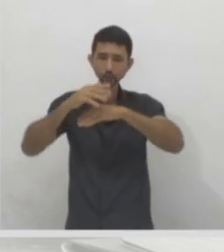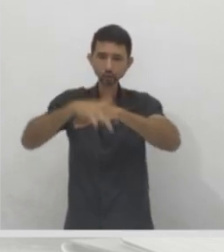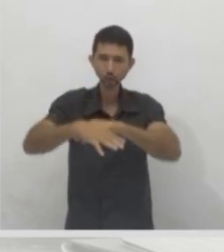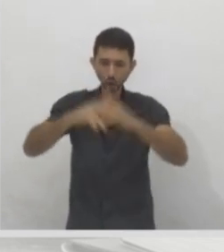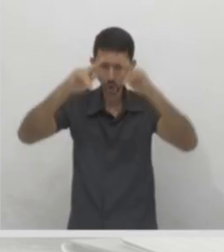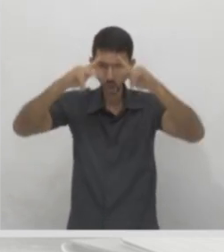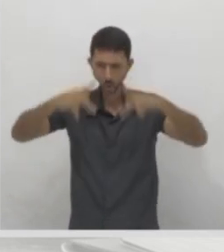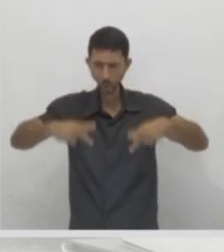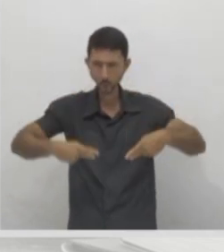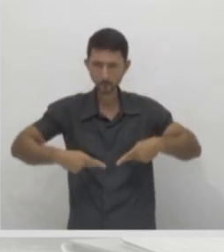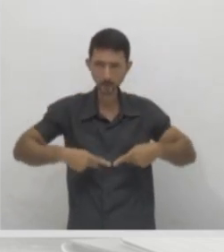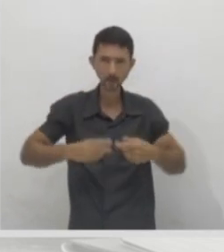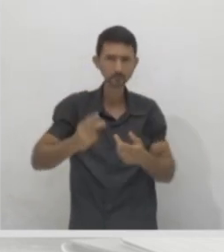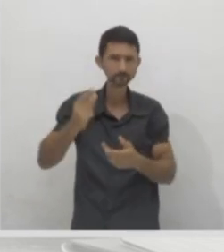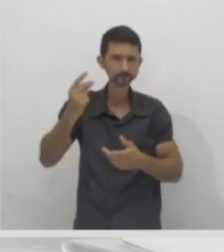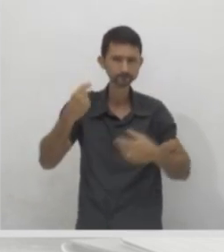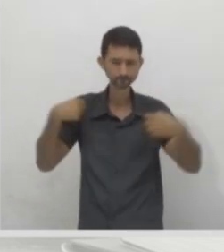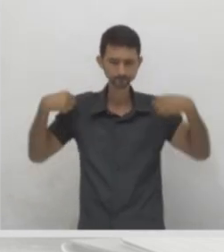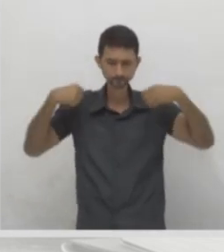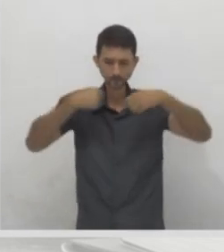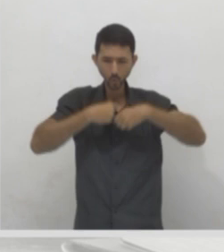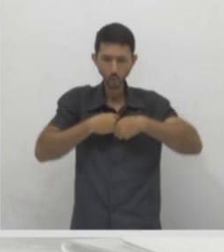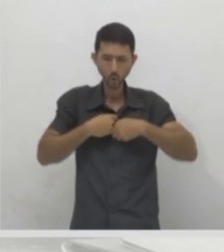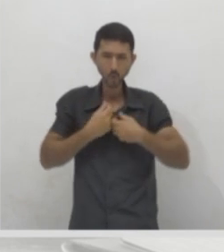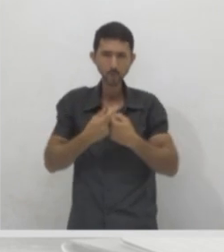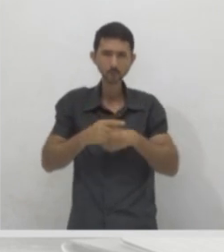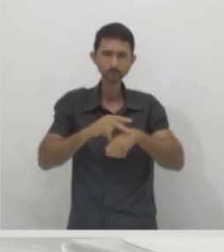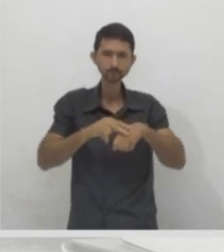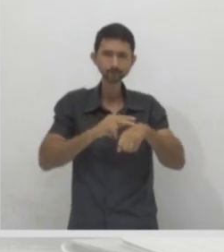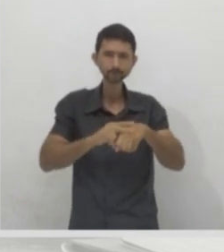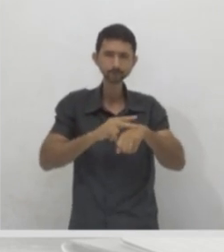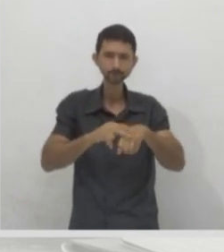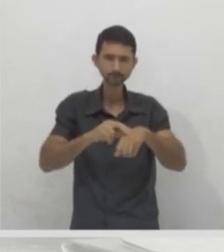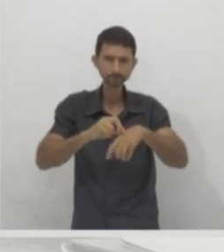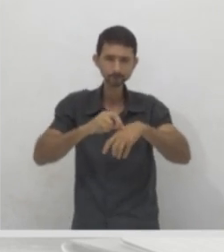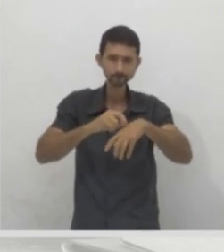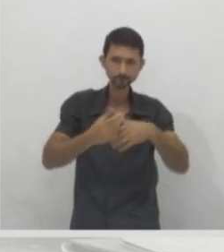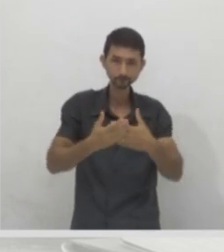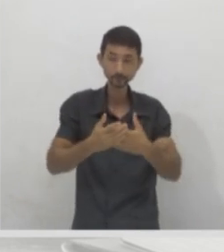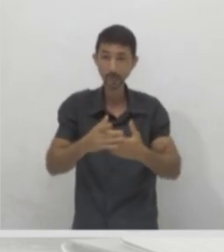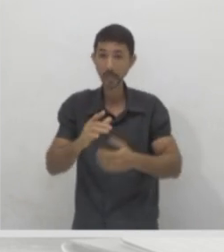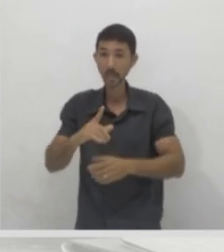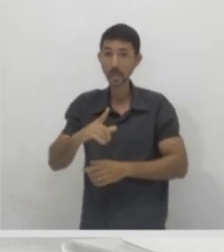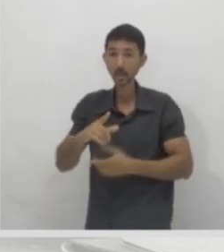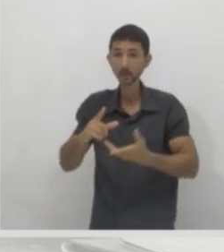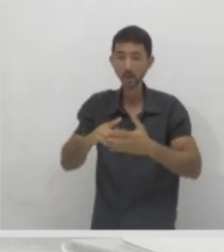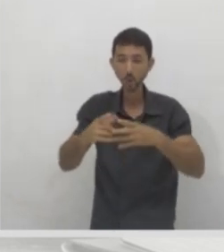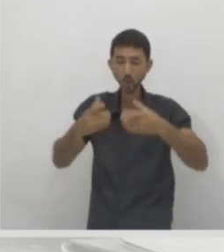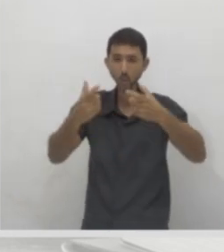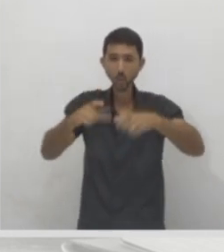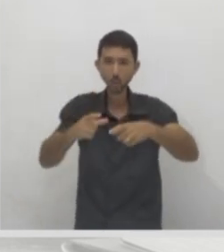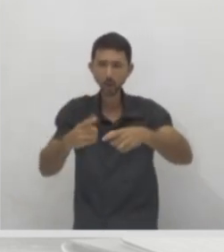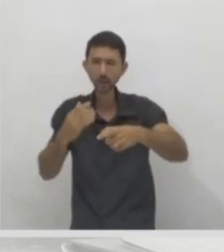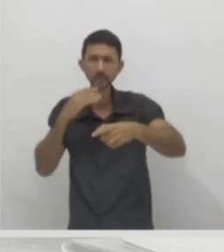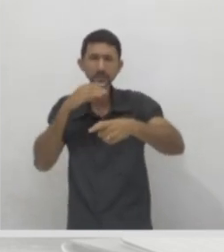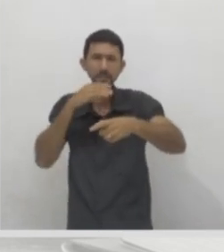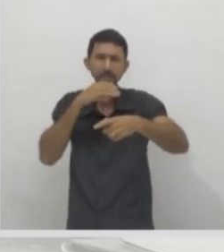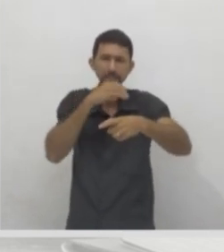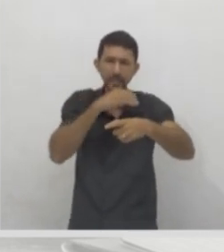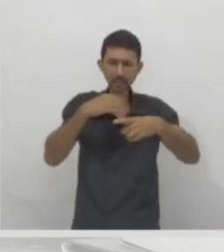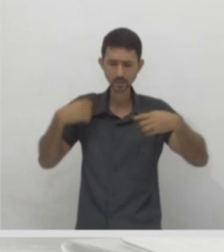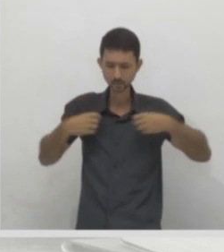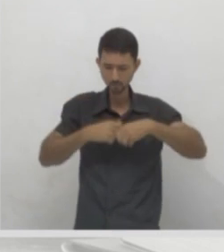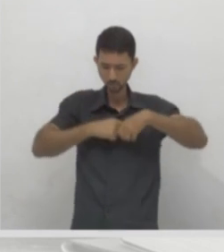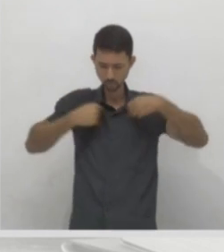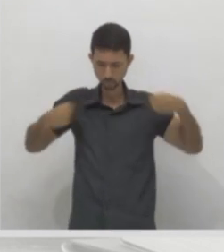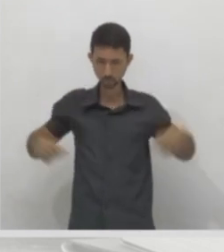humanos primitivos, é vestido de pele. Mas tinha locais que eram quentes, não precisavam dessas peles, os seres humanos ficavam sem